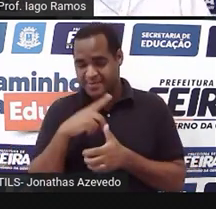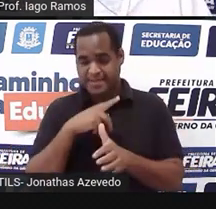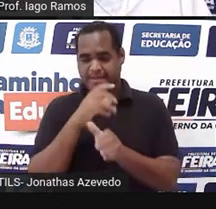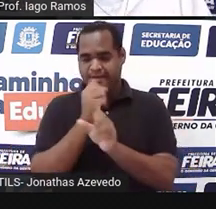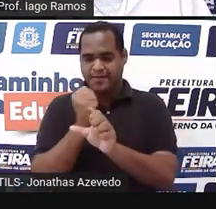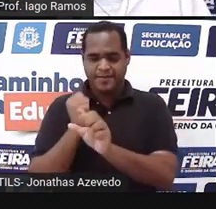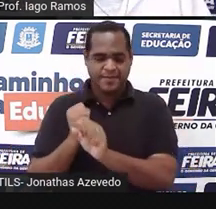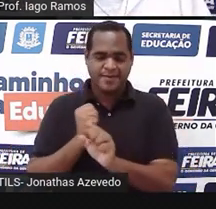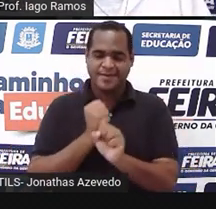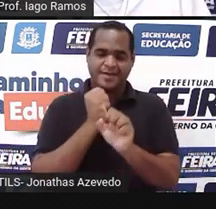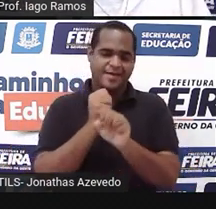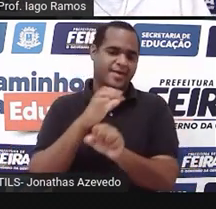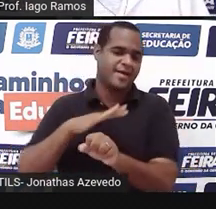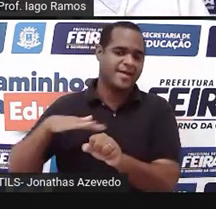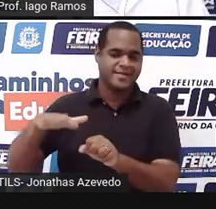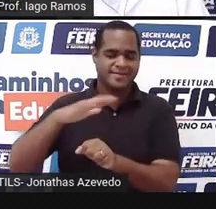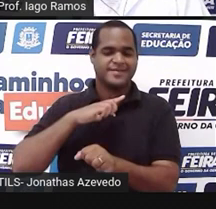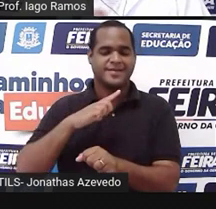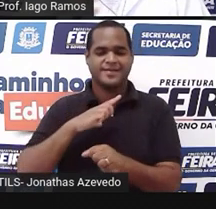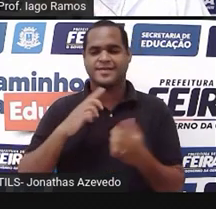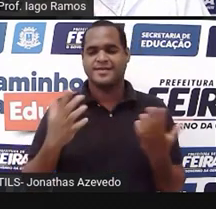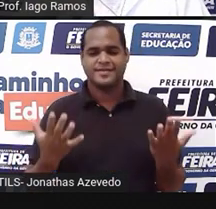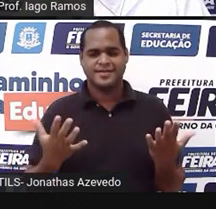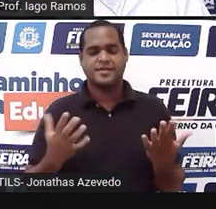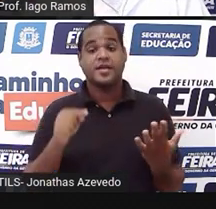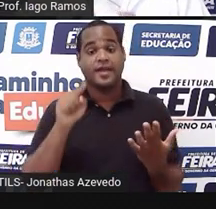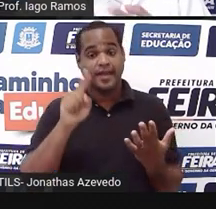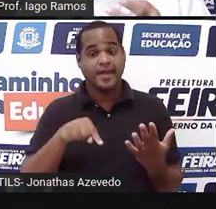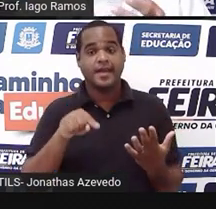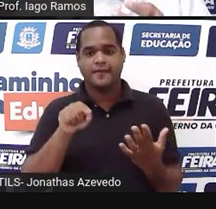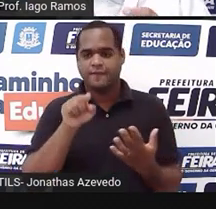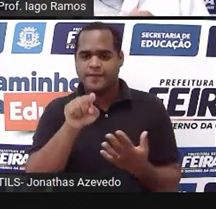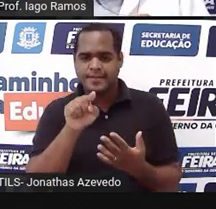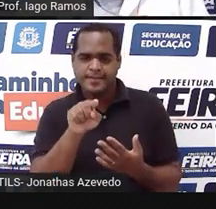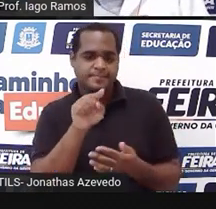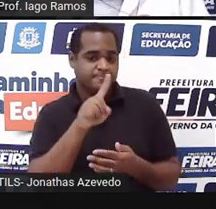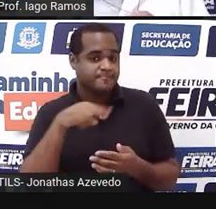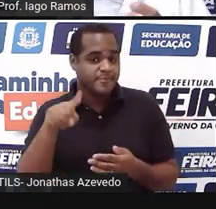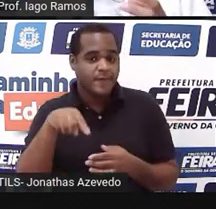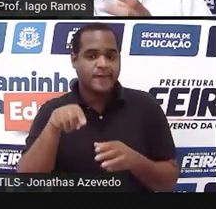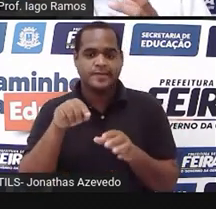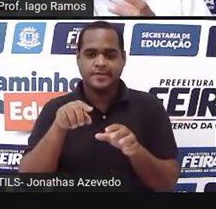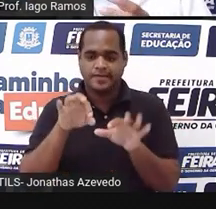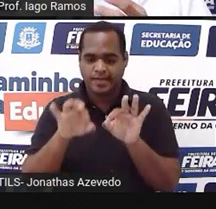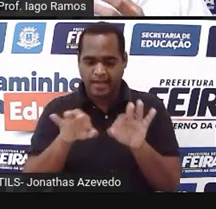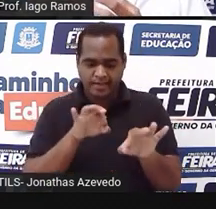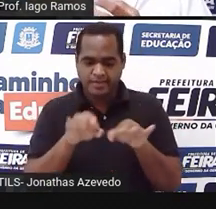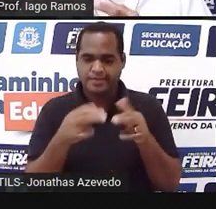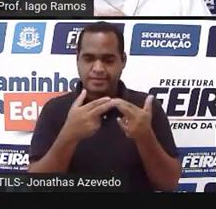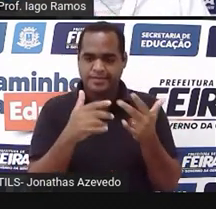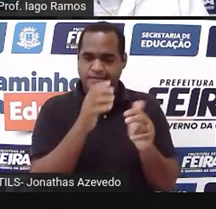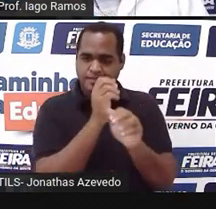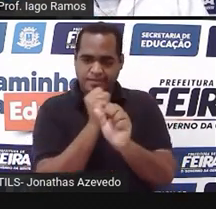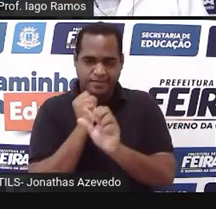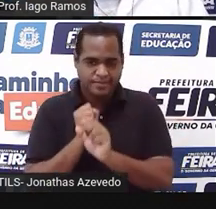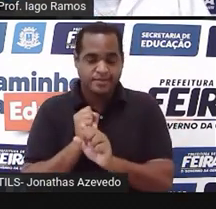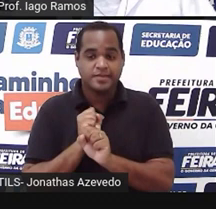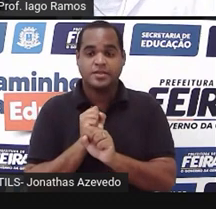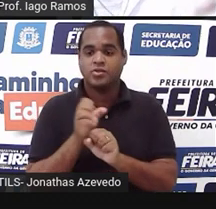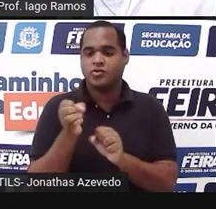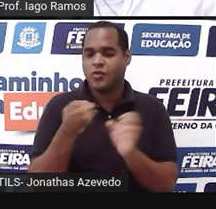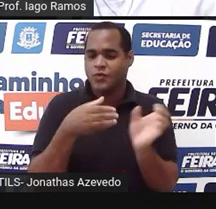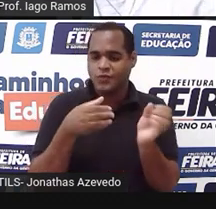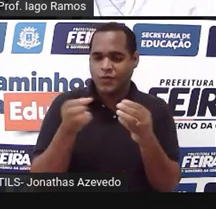a área delas aí a gente calcula a área dessas figuras né dessas novas